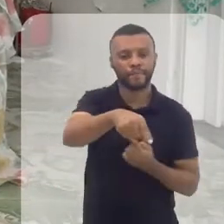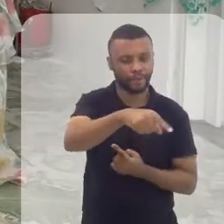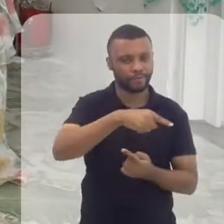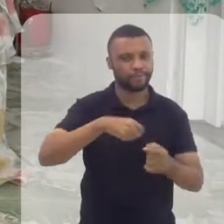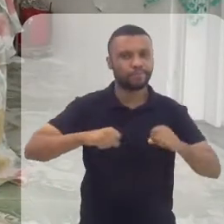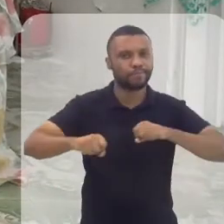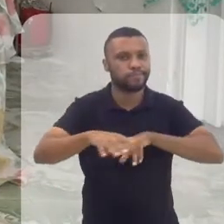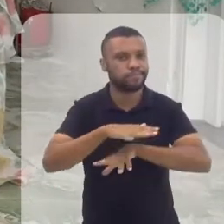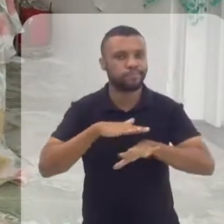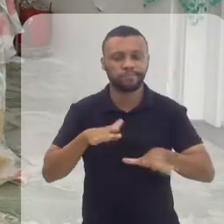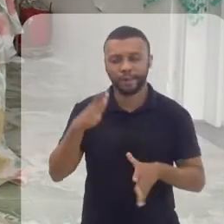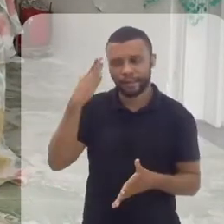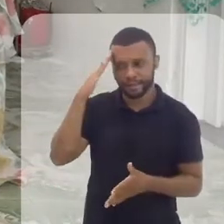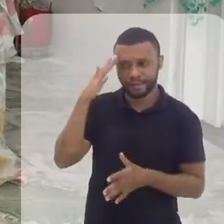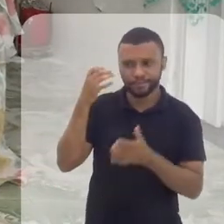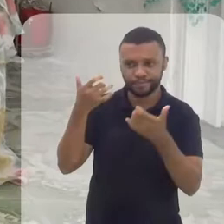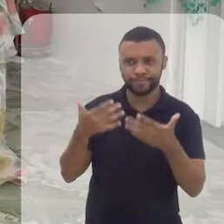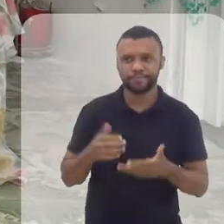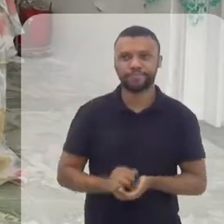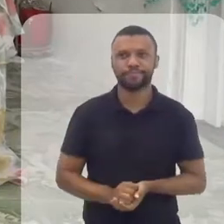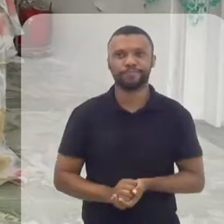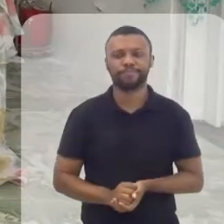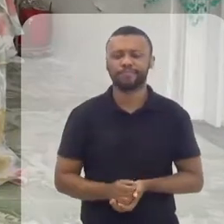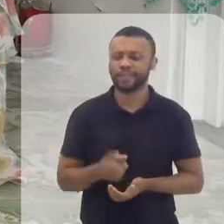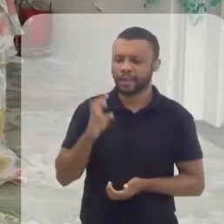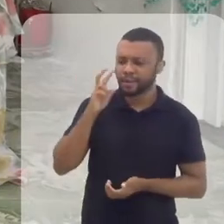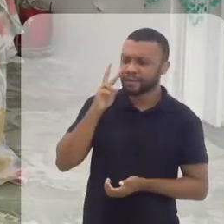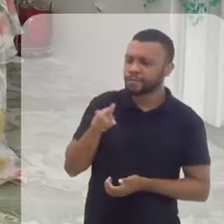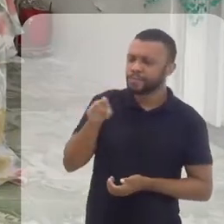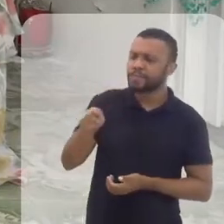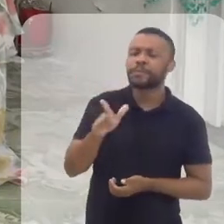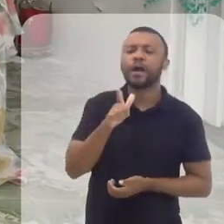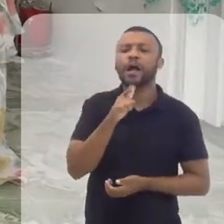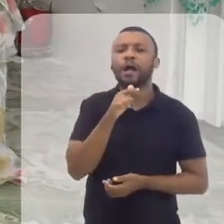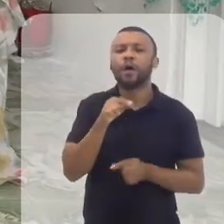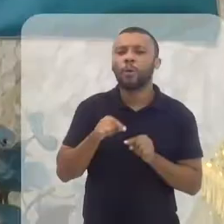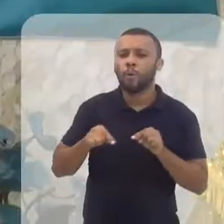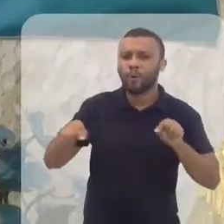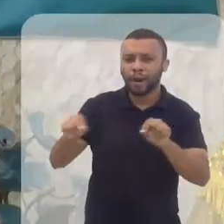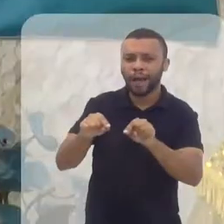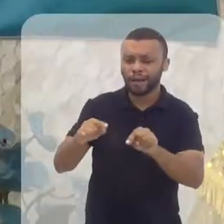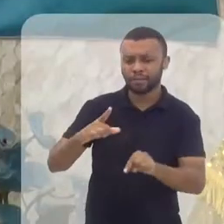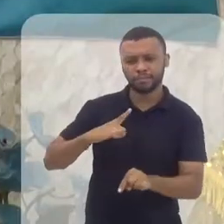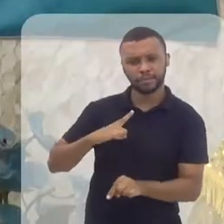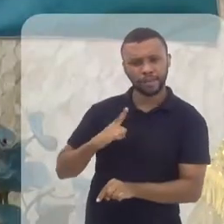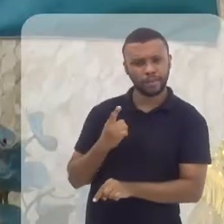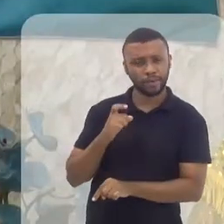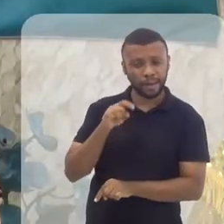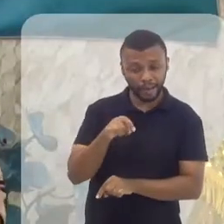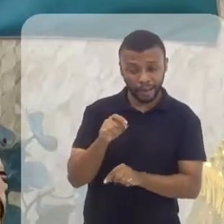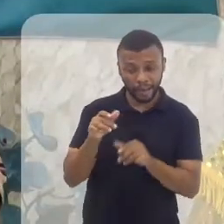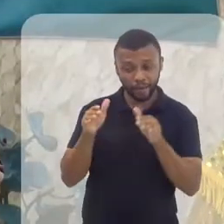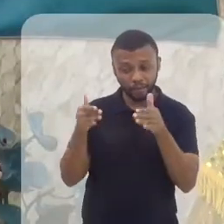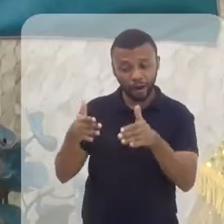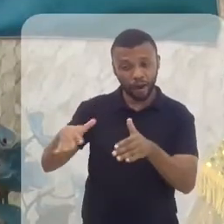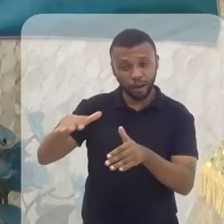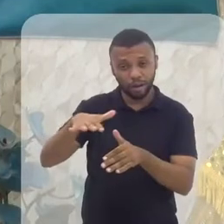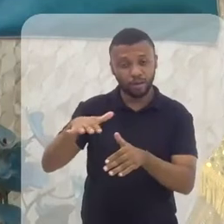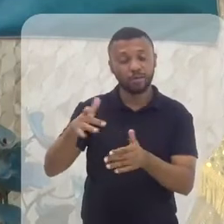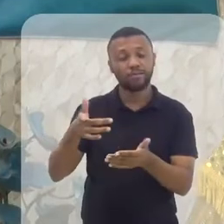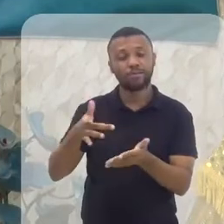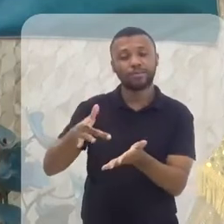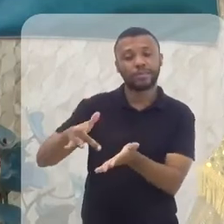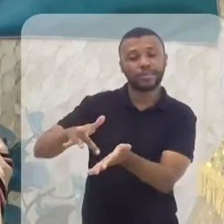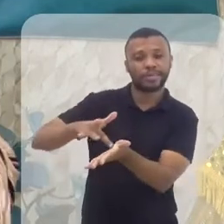movimento. Entendi. Nós temos um lago aqui dentro. Ele é da